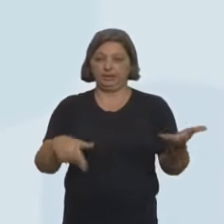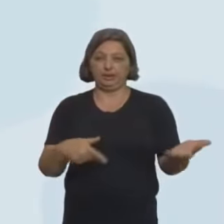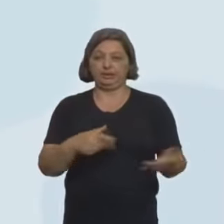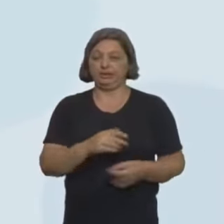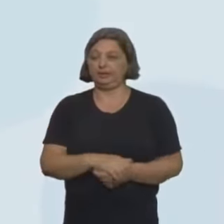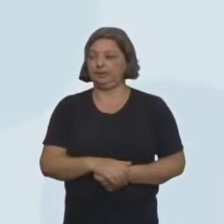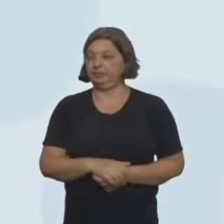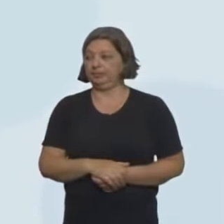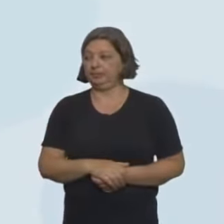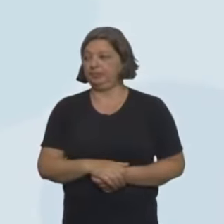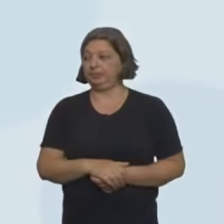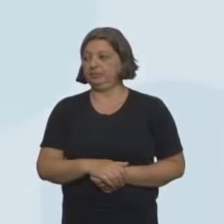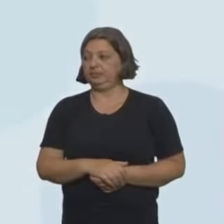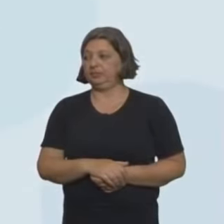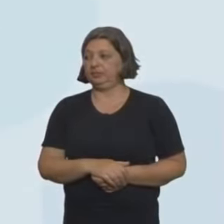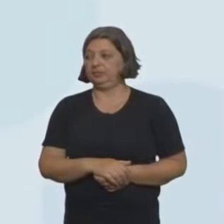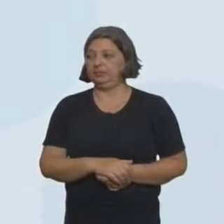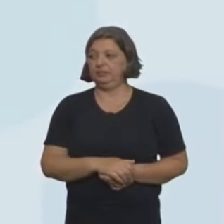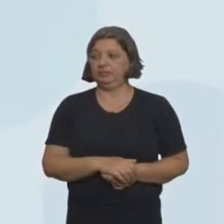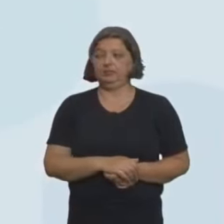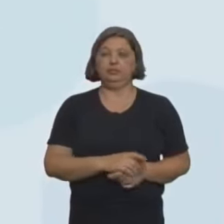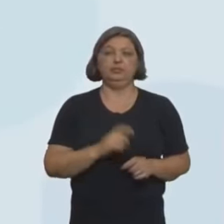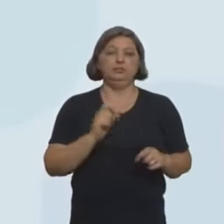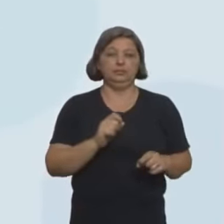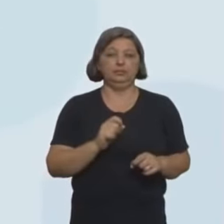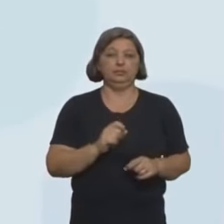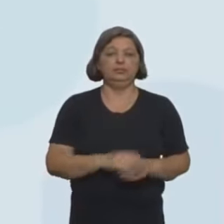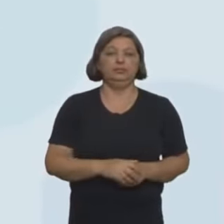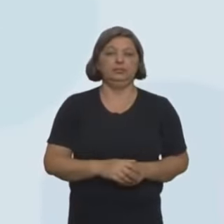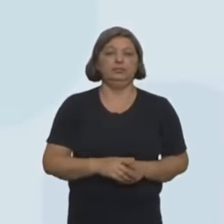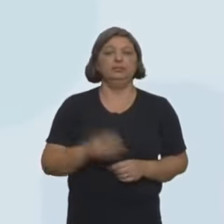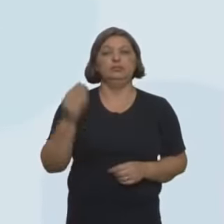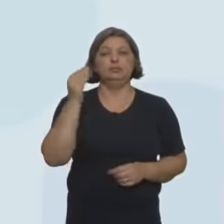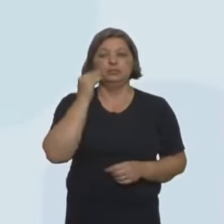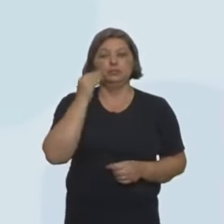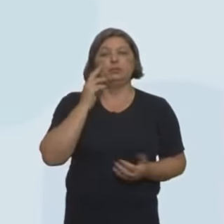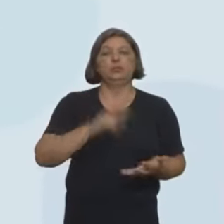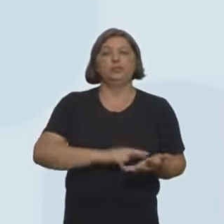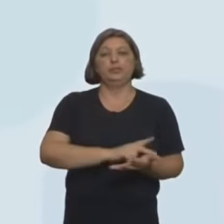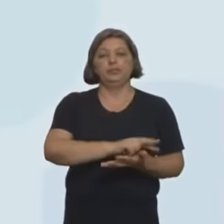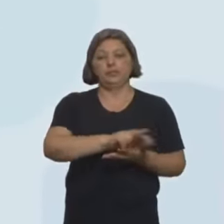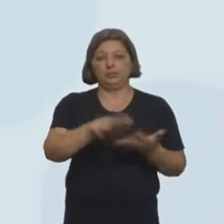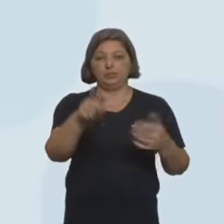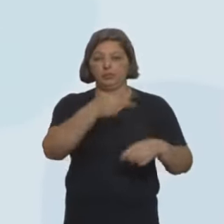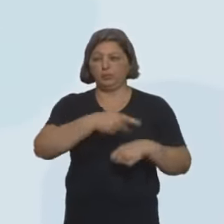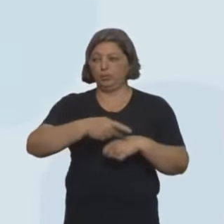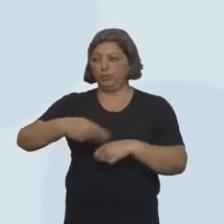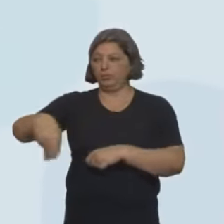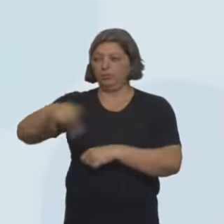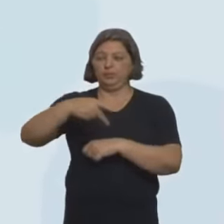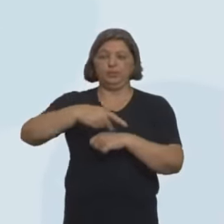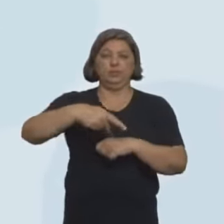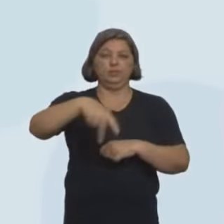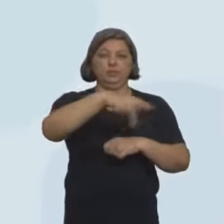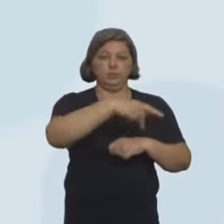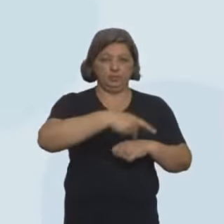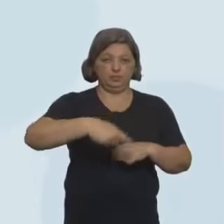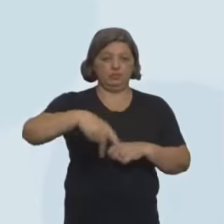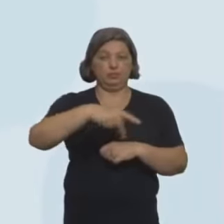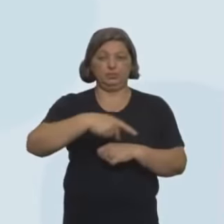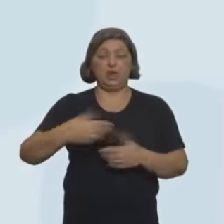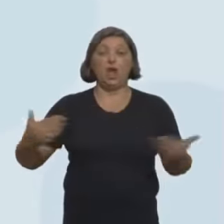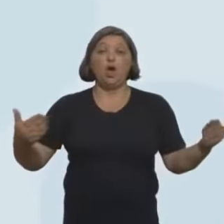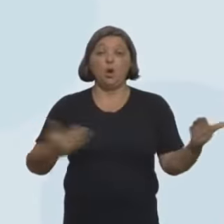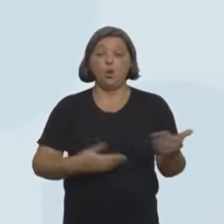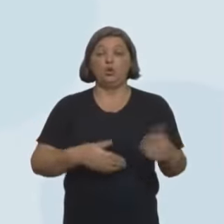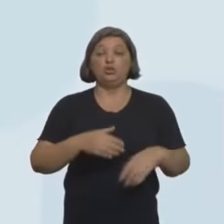e desenvolveram um programa, e esse programa foi testado em diversos países. E hoje, gente, ele atende mais de 100